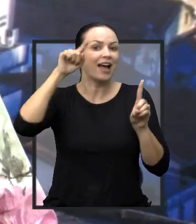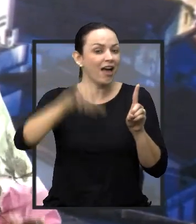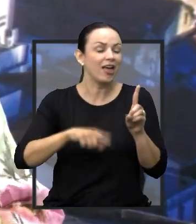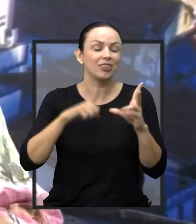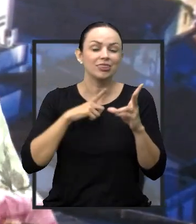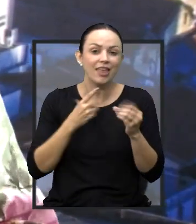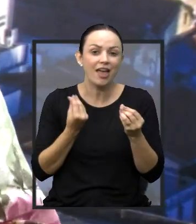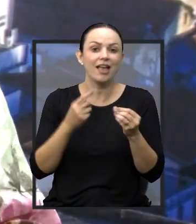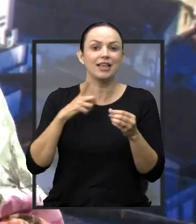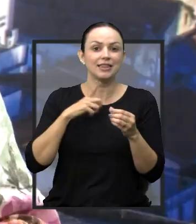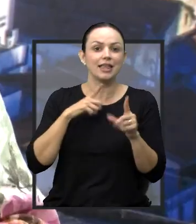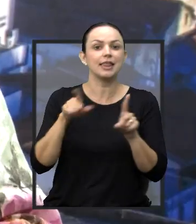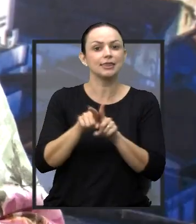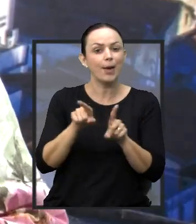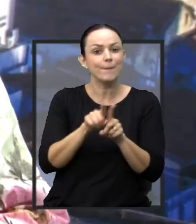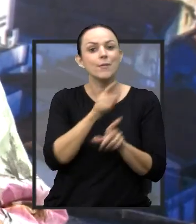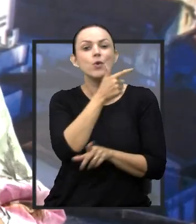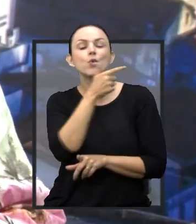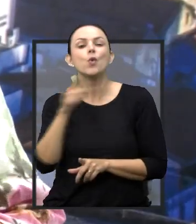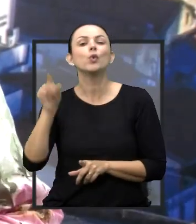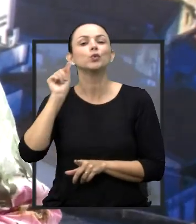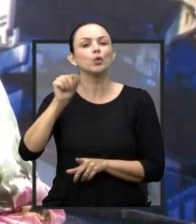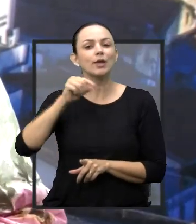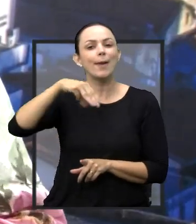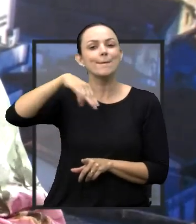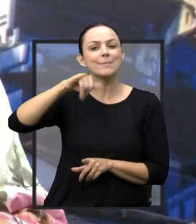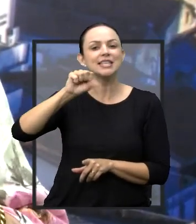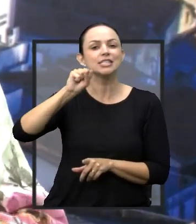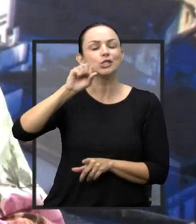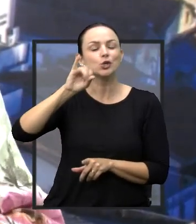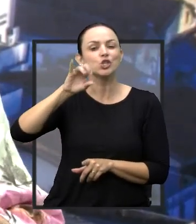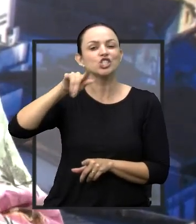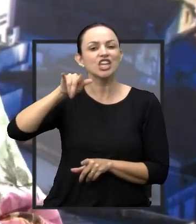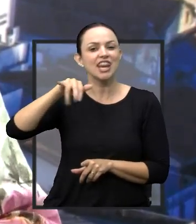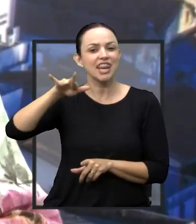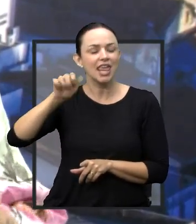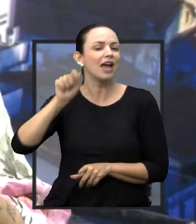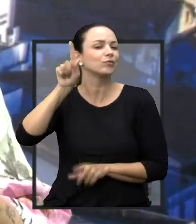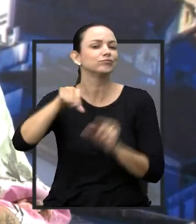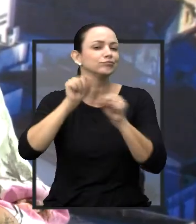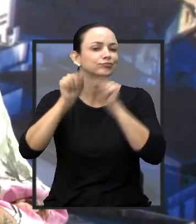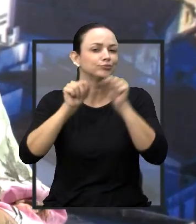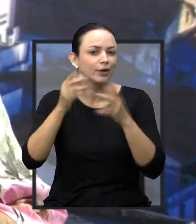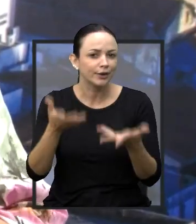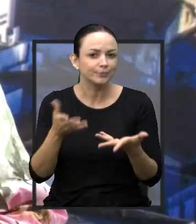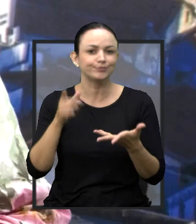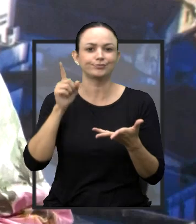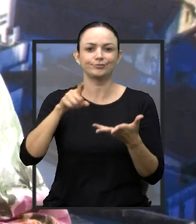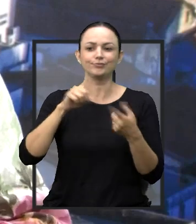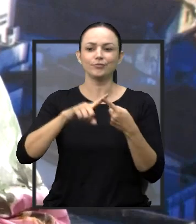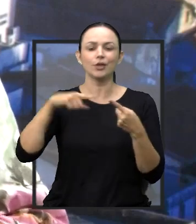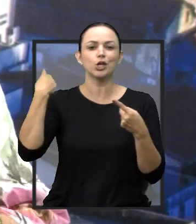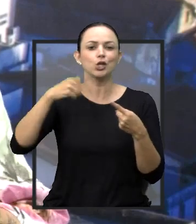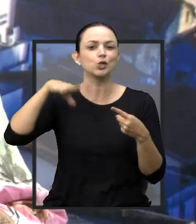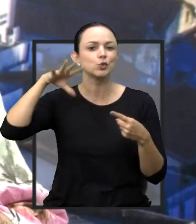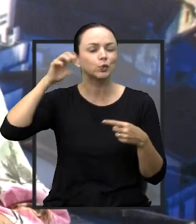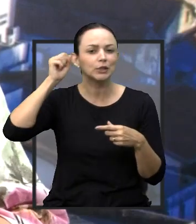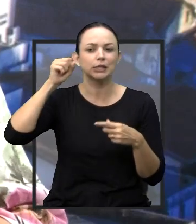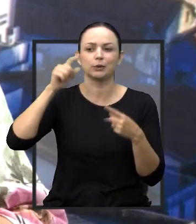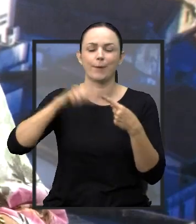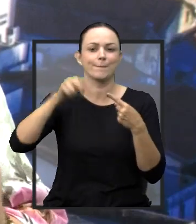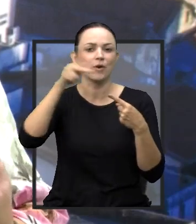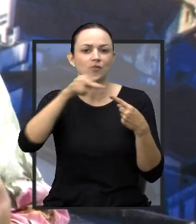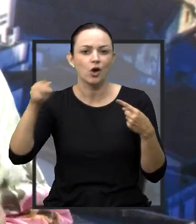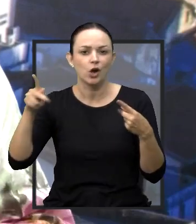contar a questão da misoginia, que é um problema que nós estamos escutando de professoras, nós